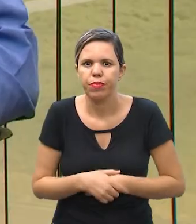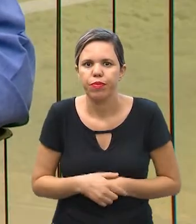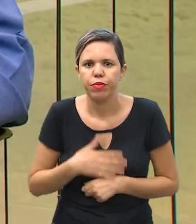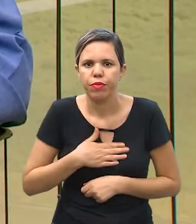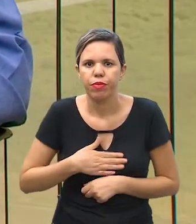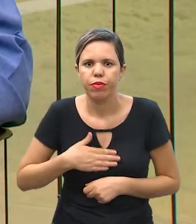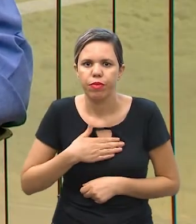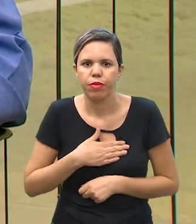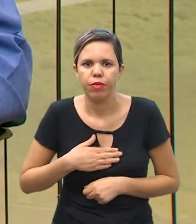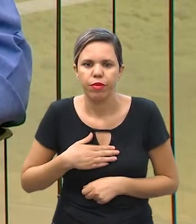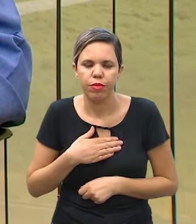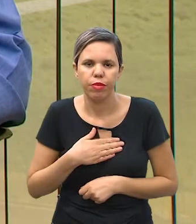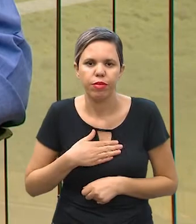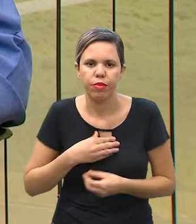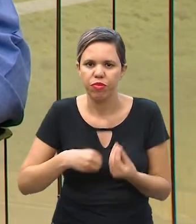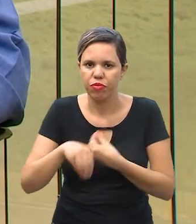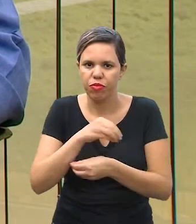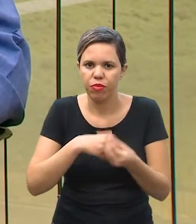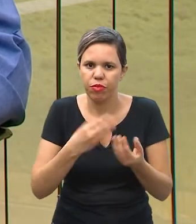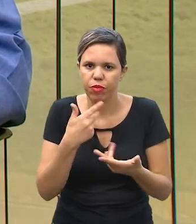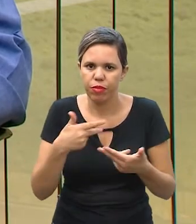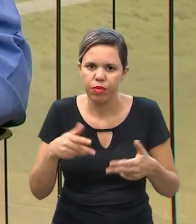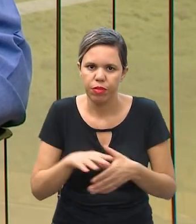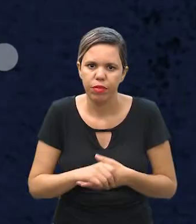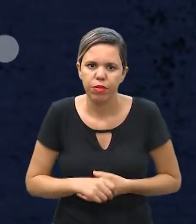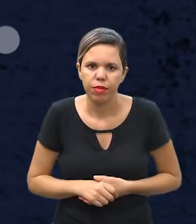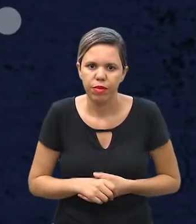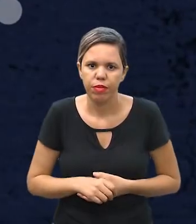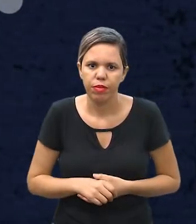Eu gosto de tudo, sou bem eclético para comer,